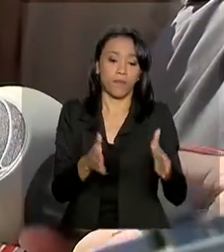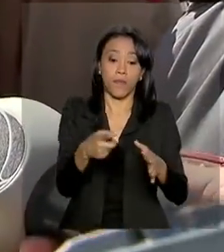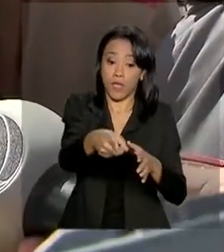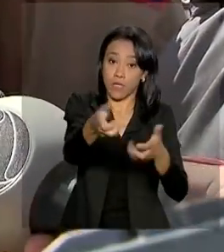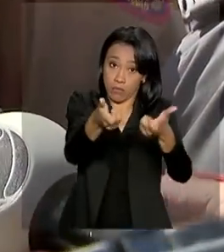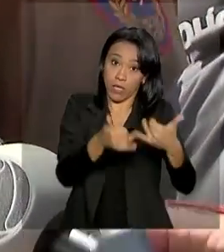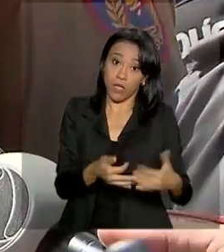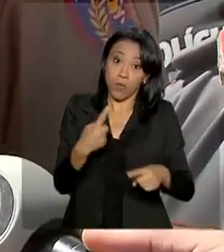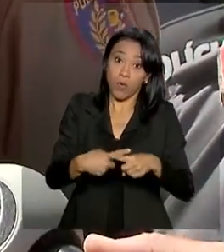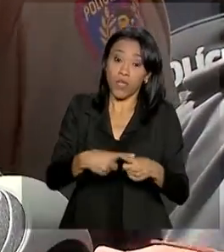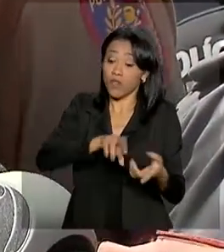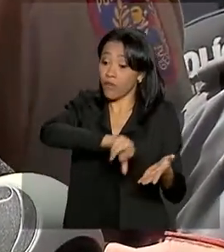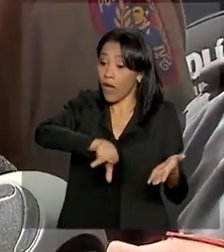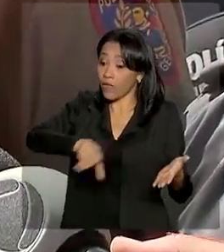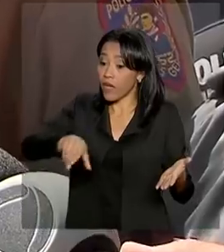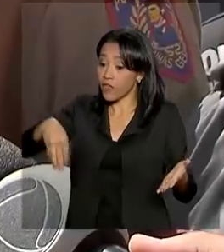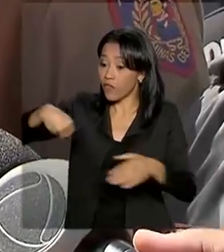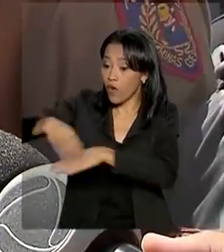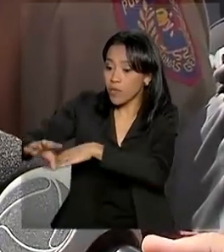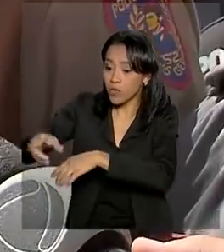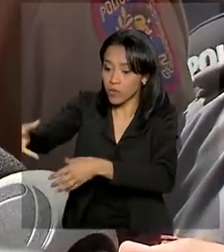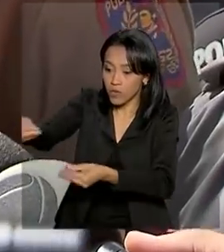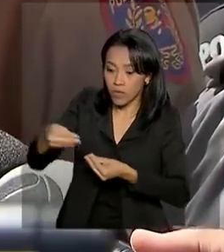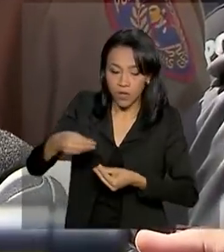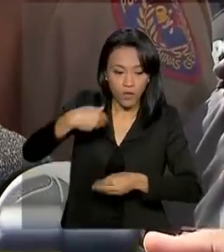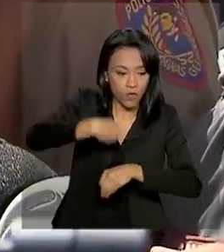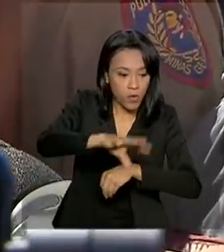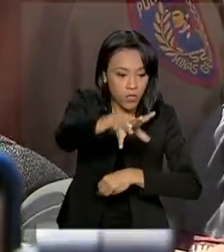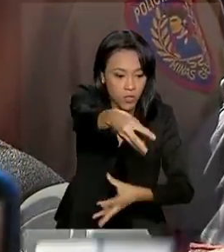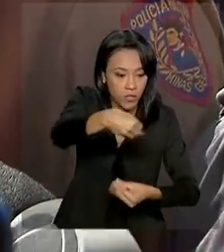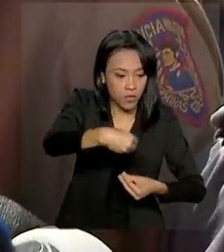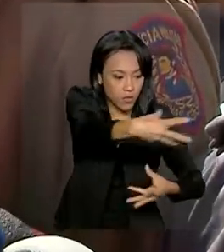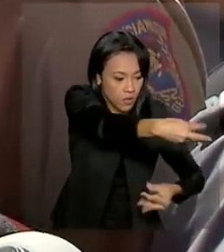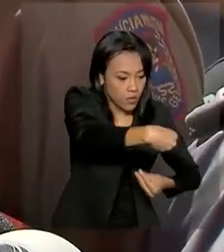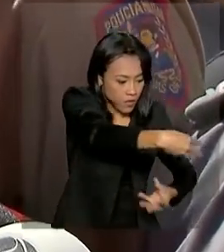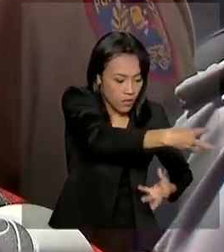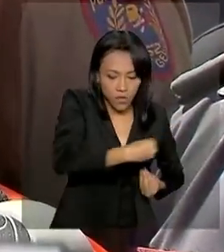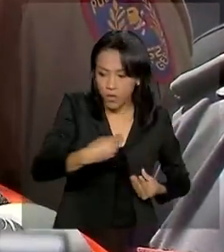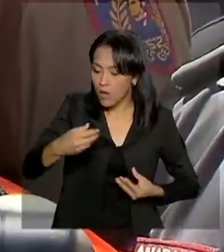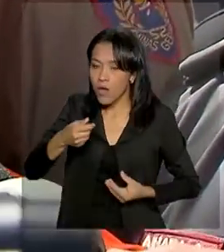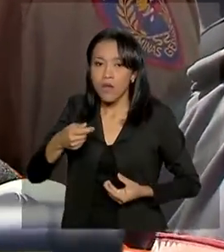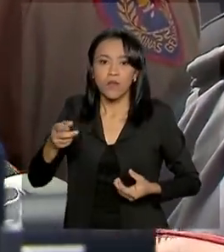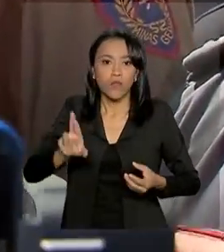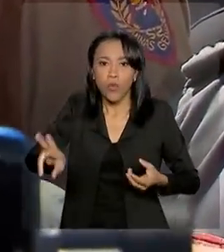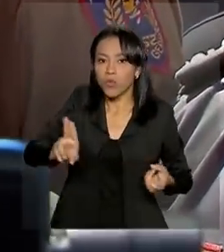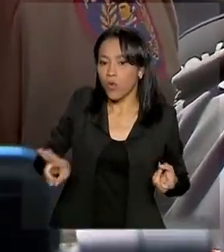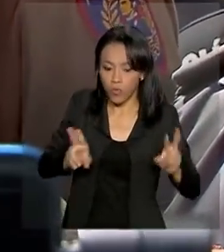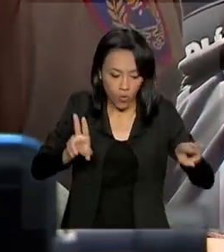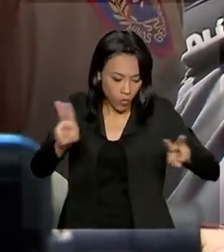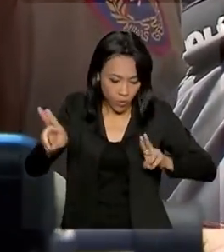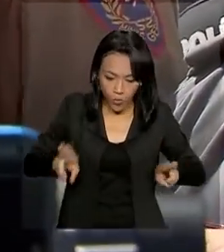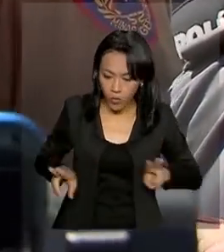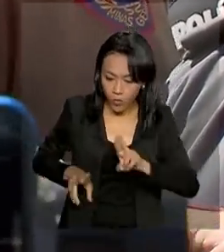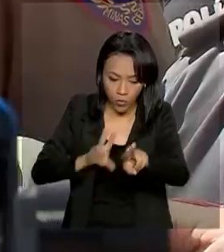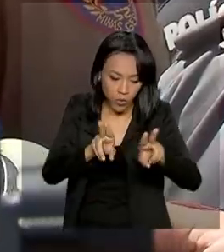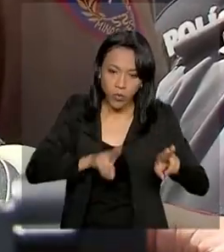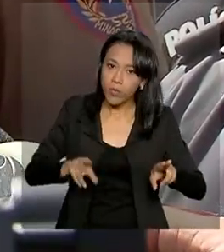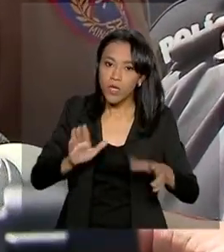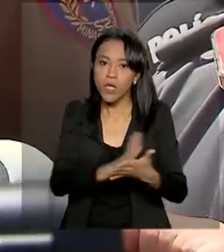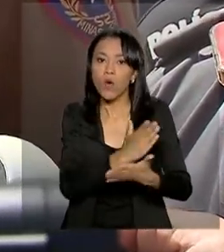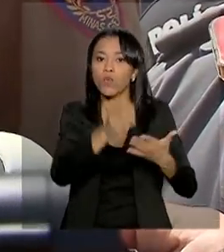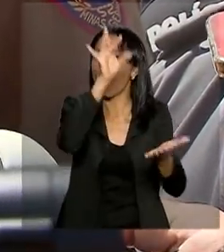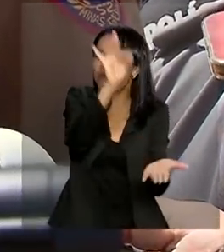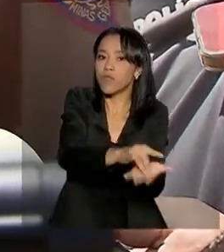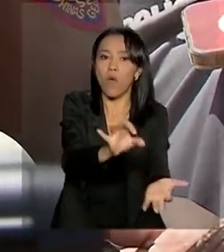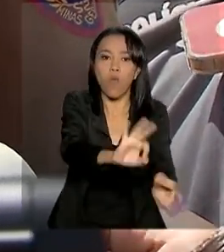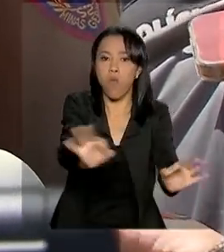vários pontos de captação de informações, vários locais de captação de nomes e alguns locais não oficiais. Nossa,